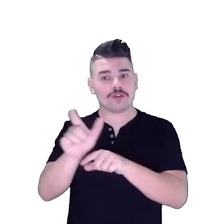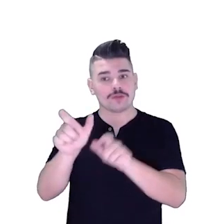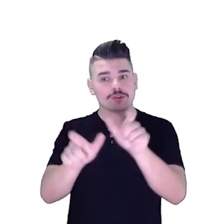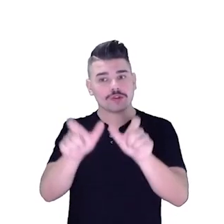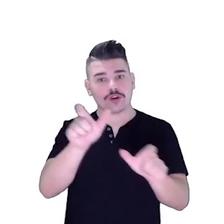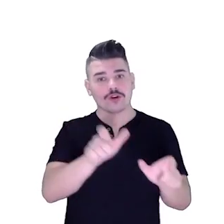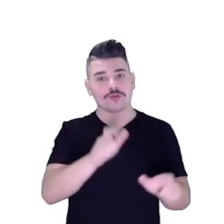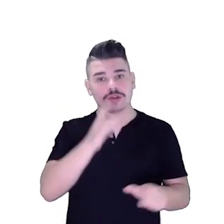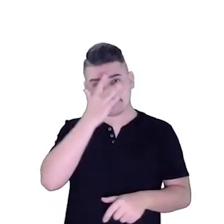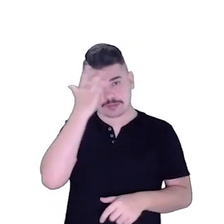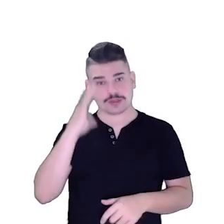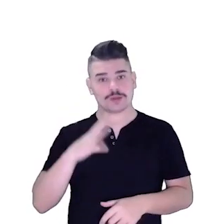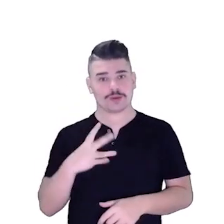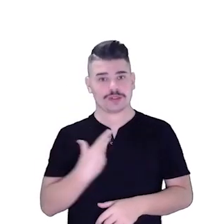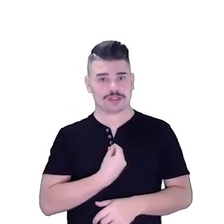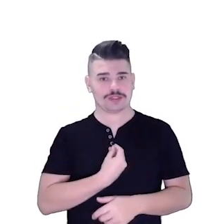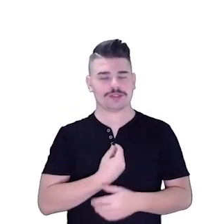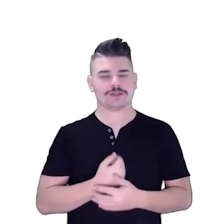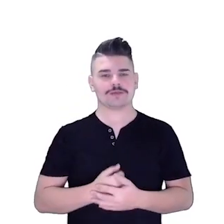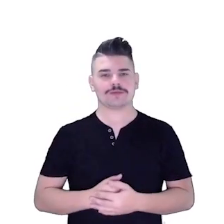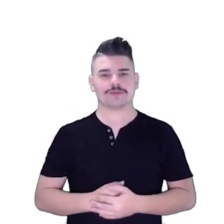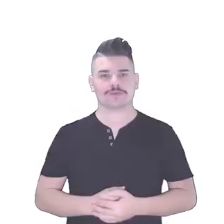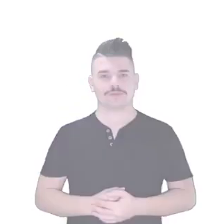sobre eles, sobre elas, né, essas pessoas.